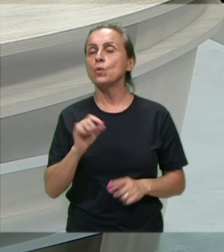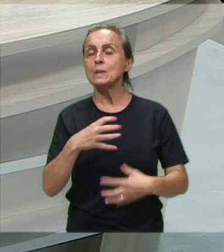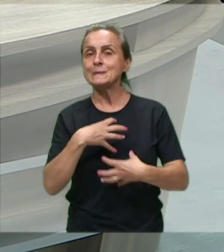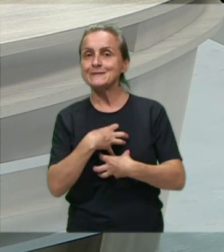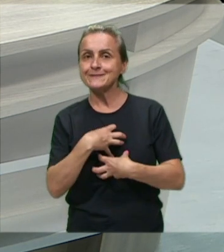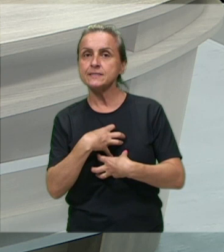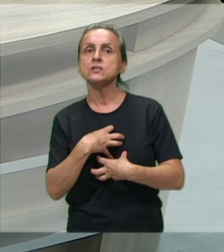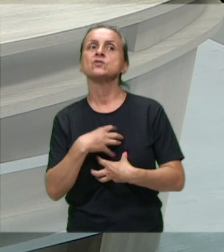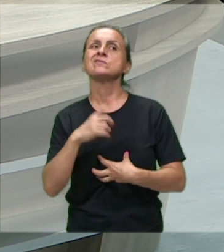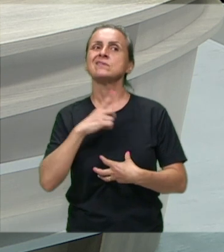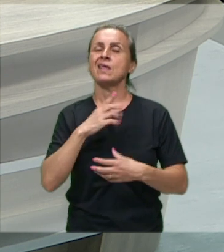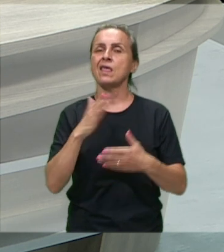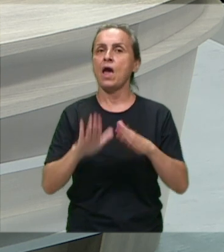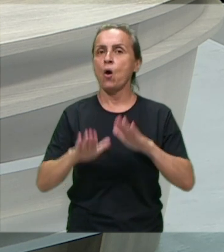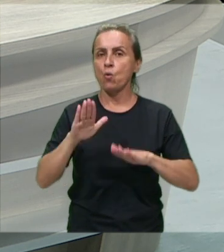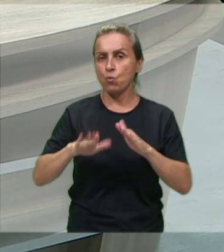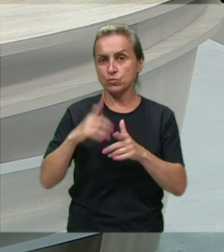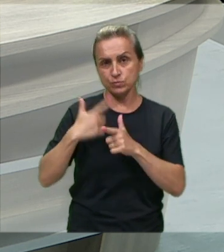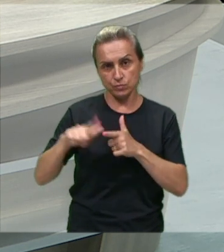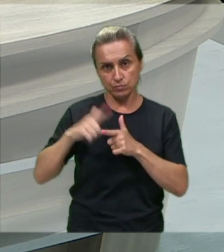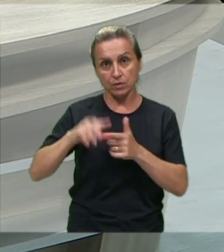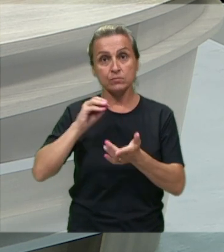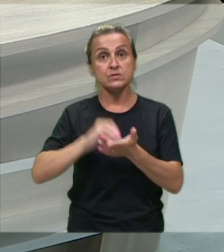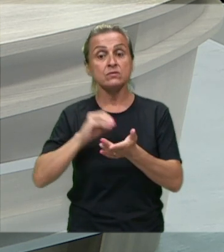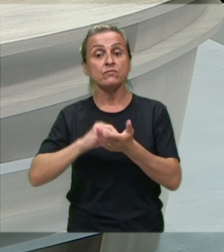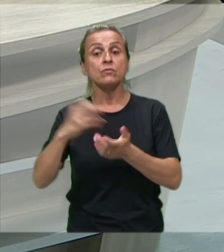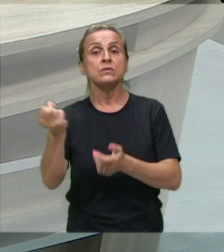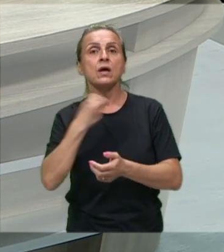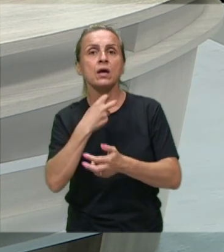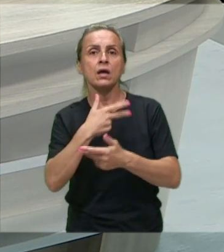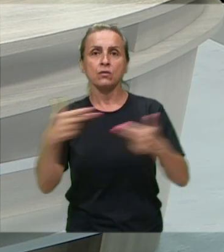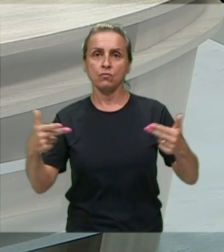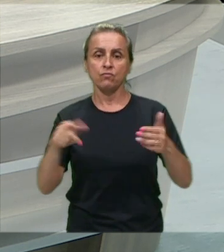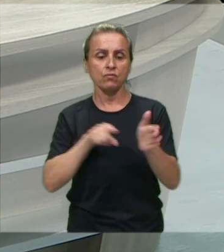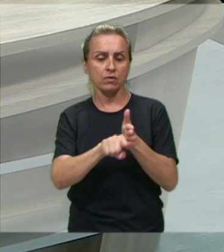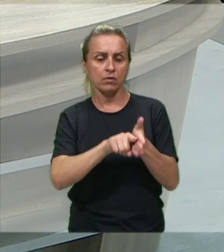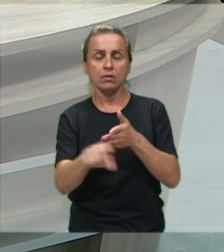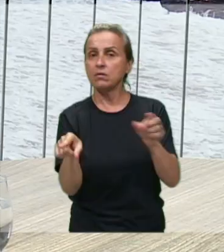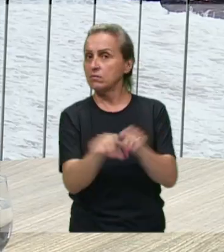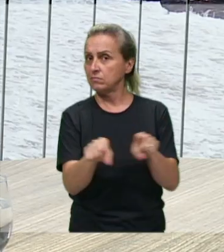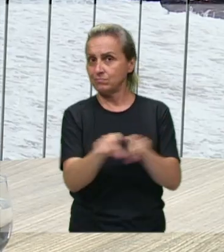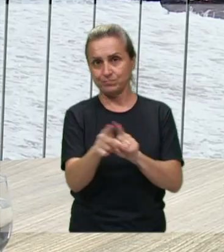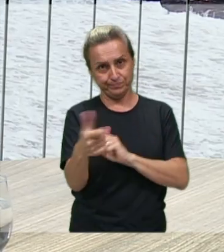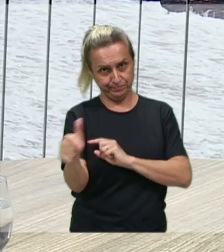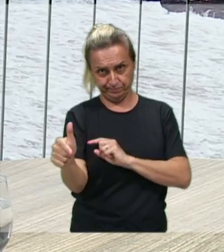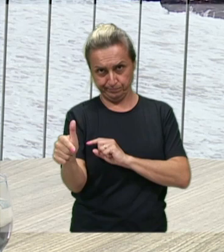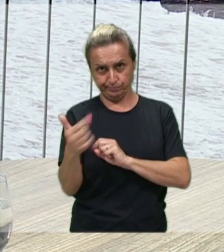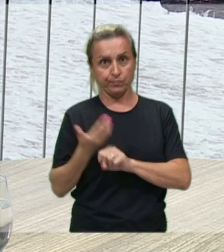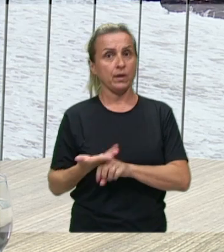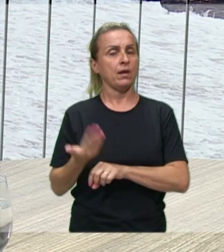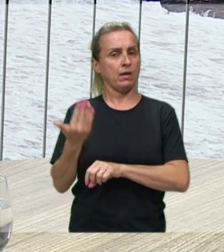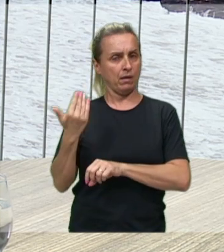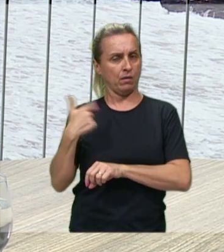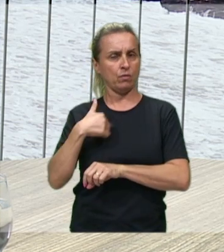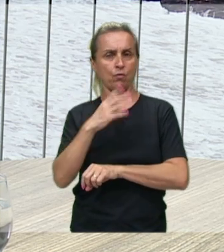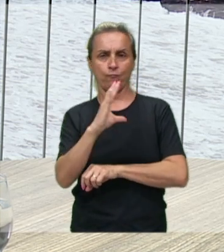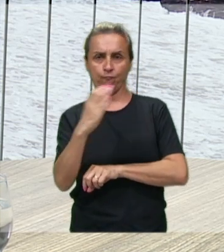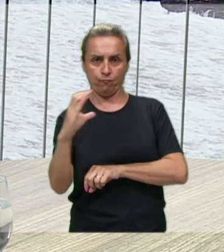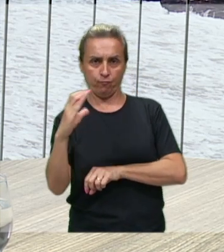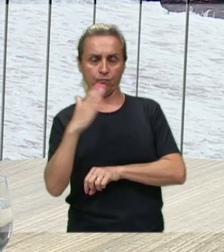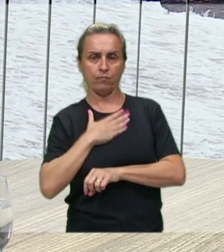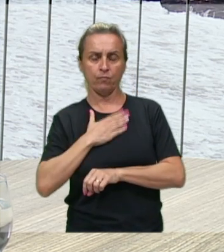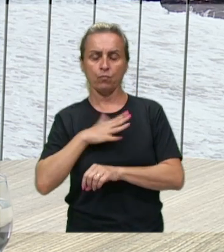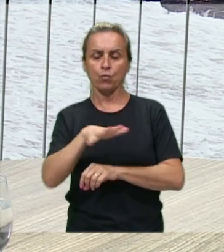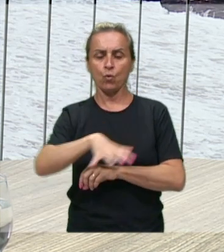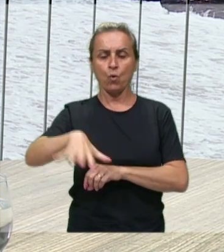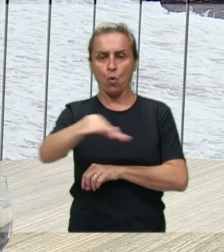são atualizadas e não há pesquisa. Nós, principalmente quando eu fui coordenador da minha Câmara de Sardinha, nós